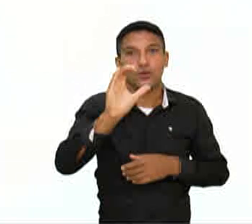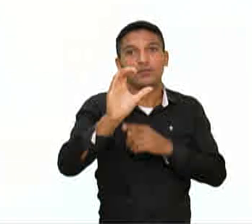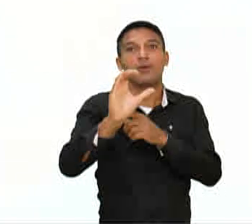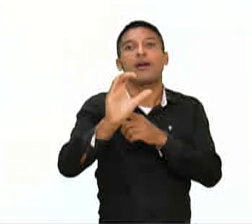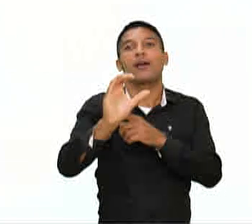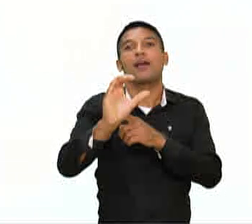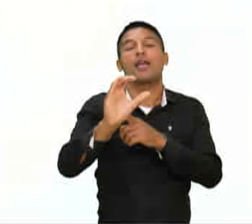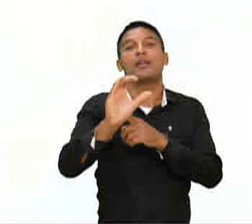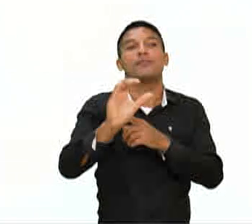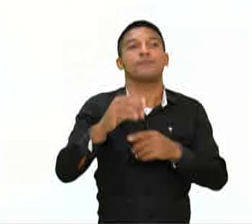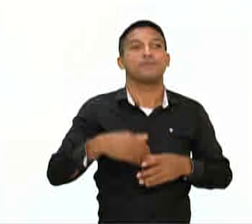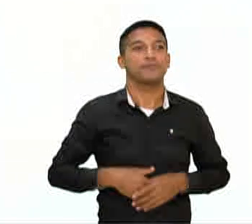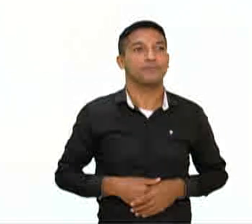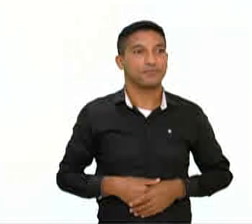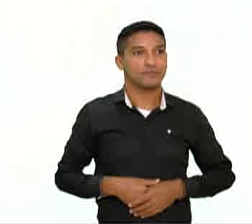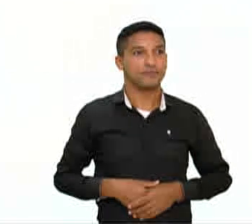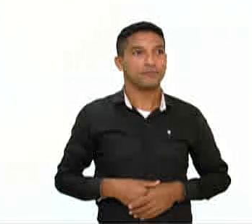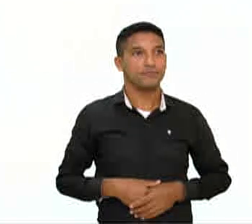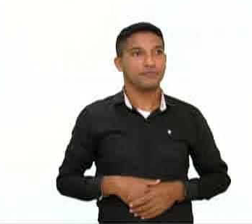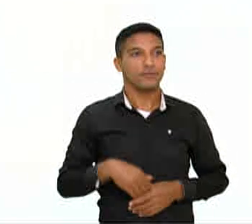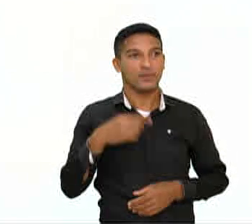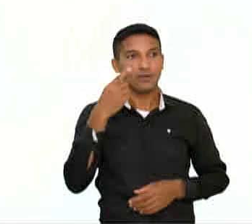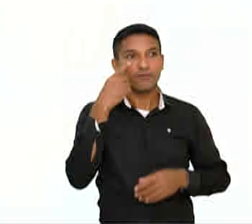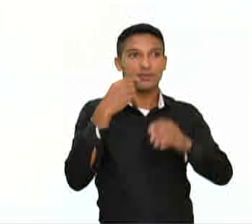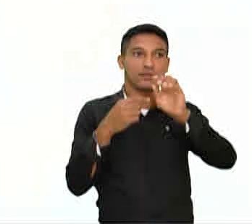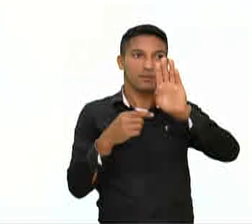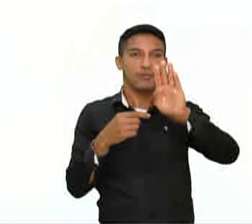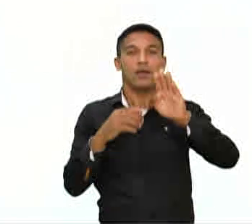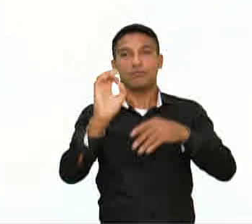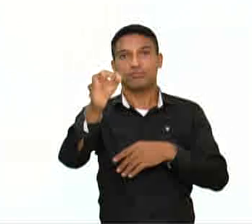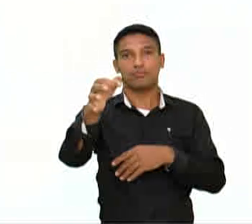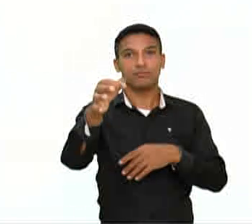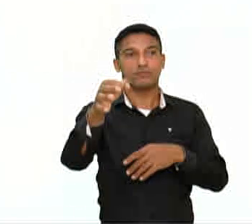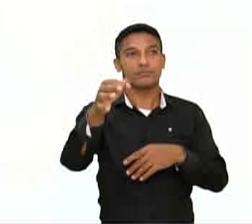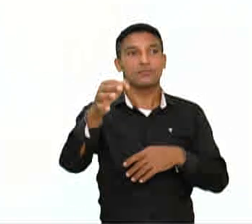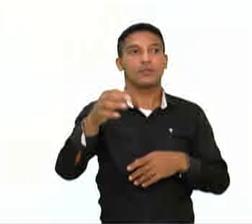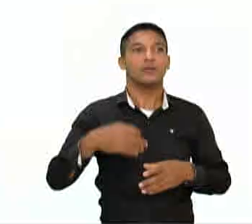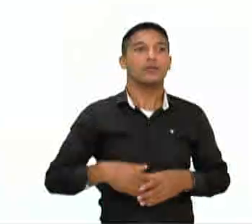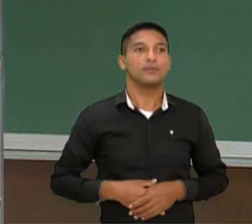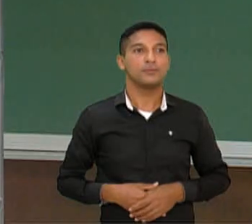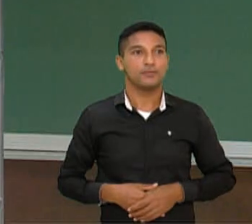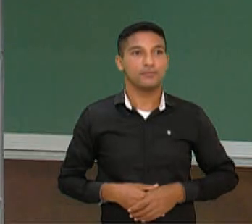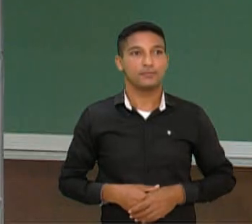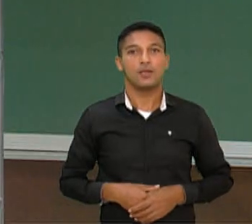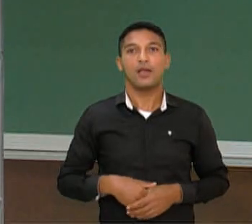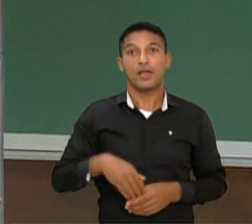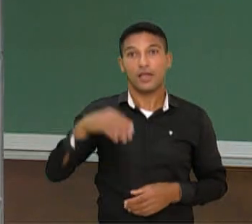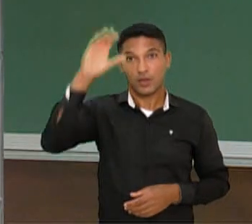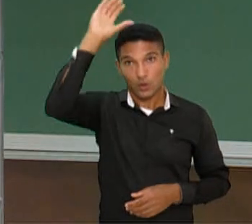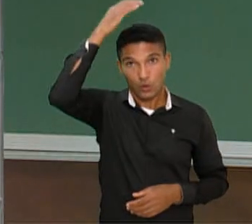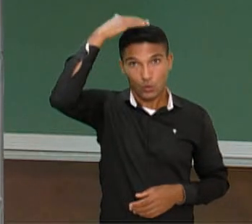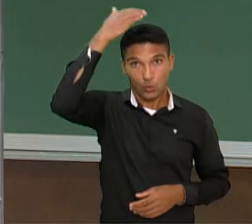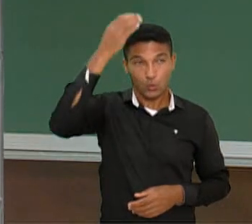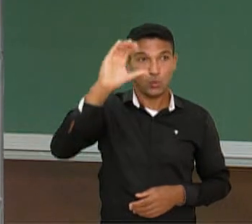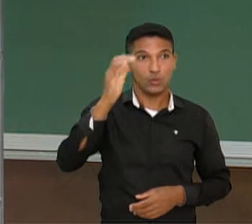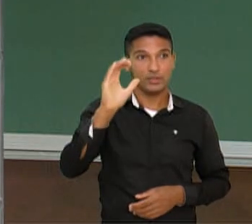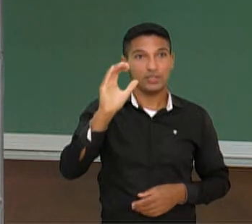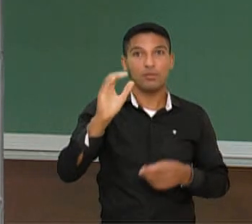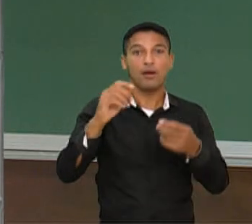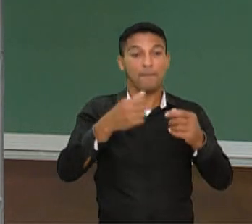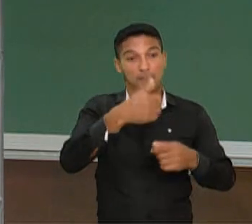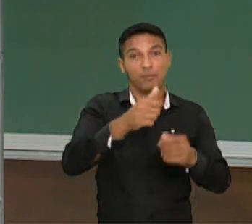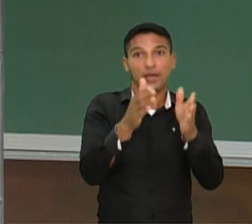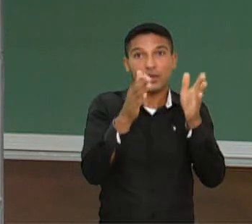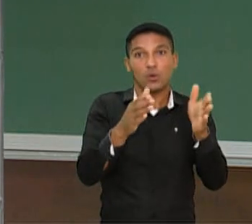do planalto. Então, letra A, B, deve ser a correta a marcar, onde você destaca Curitiba no primeiro planalto, Ponta Grossa